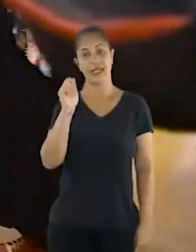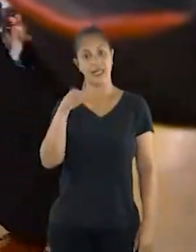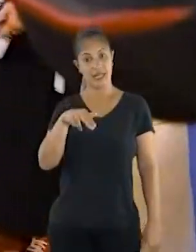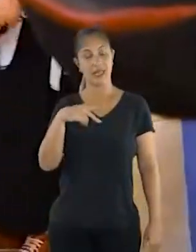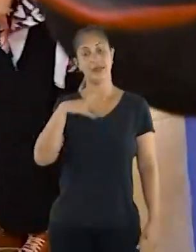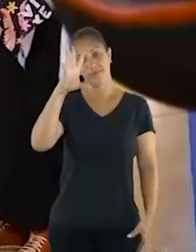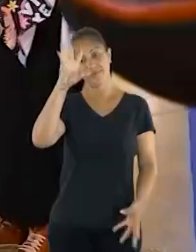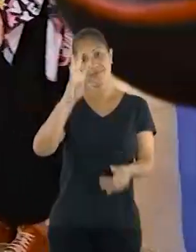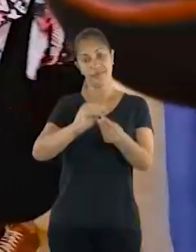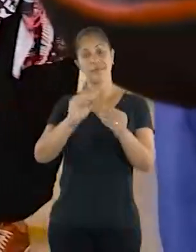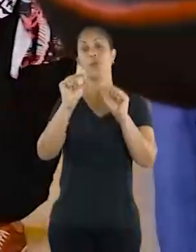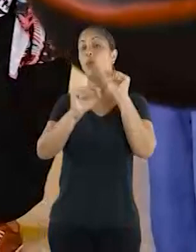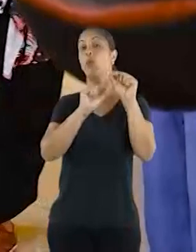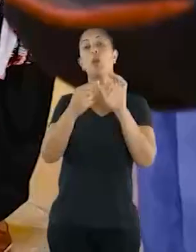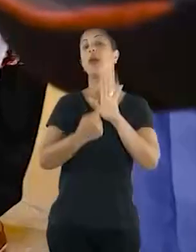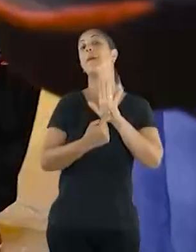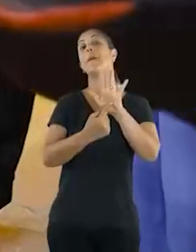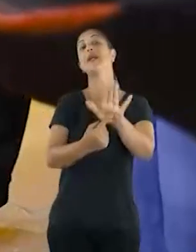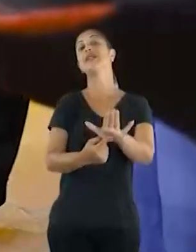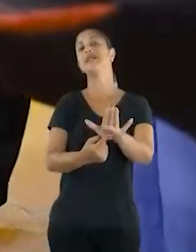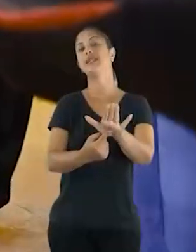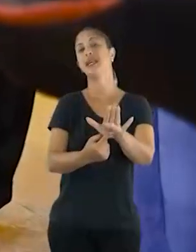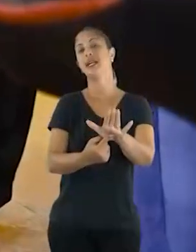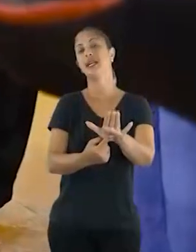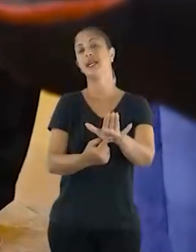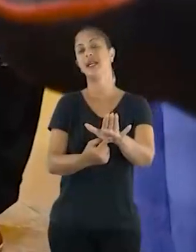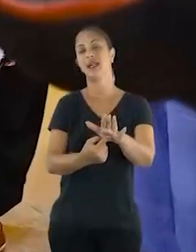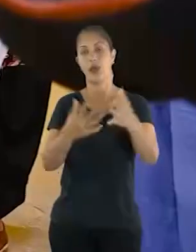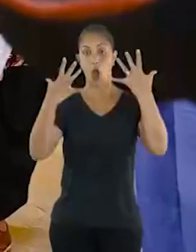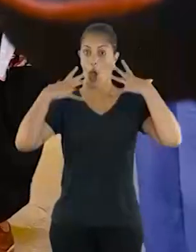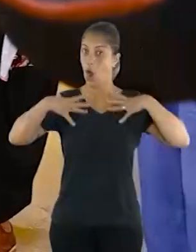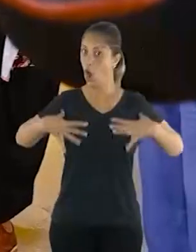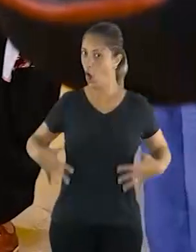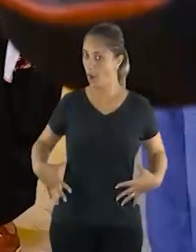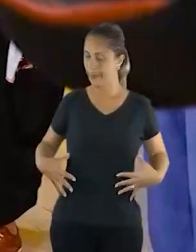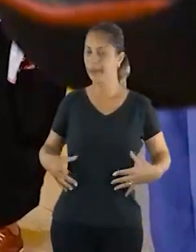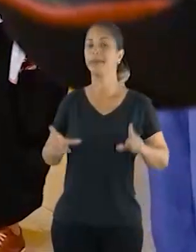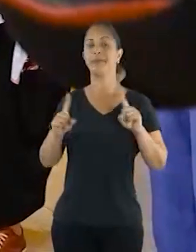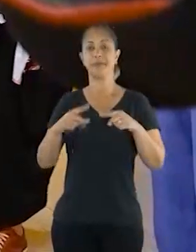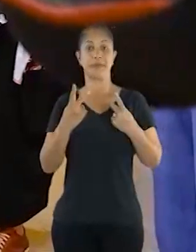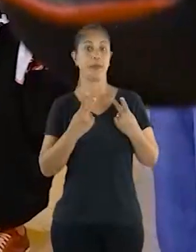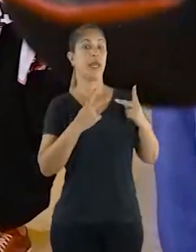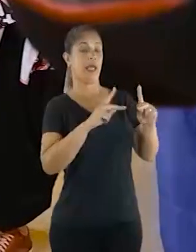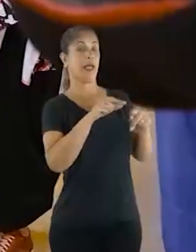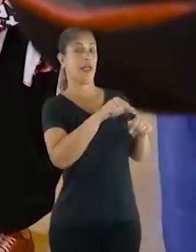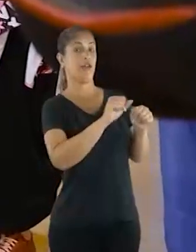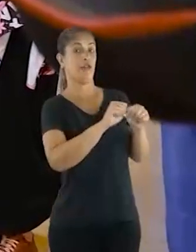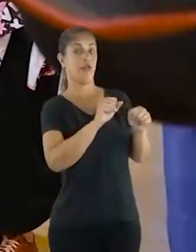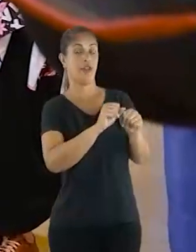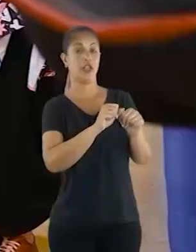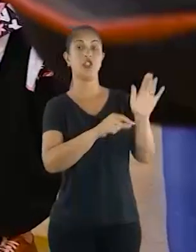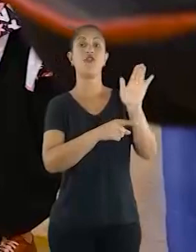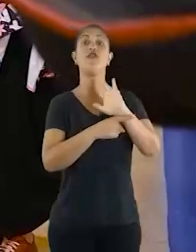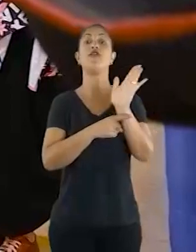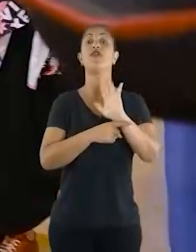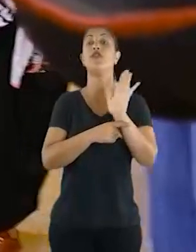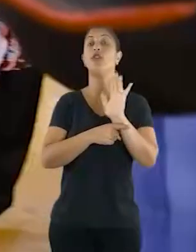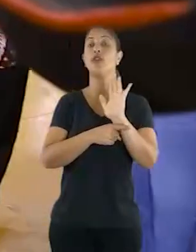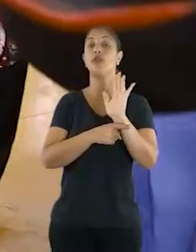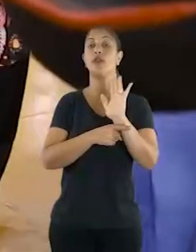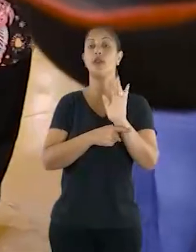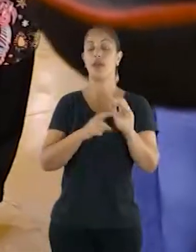à conclusão que a gente iria apresentar os figurinos que Brenan fez para o filme